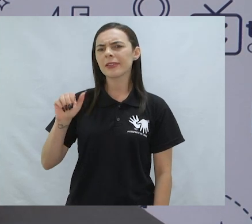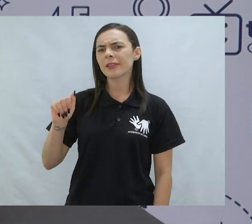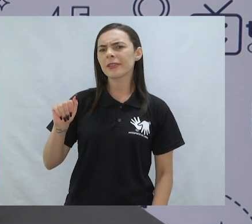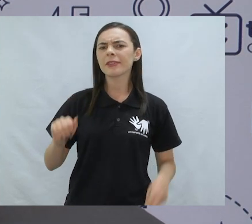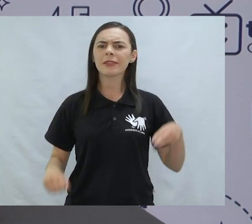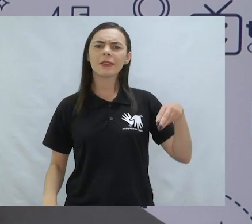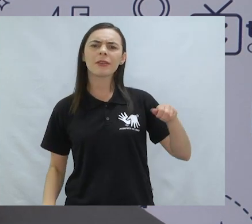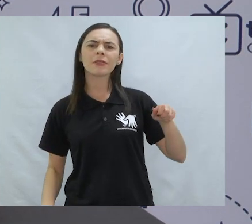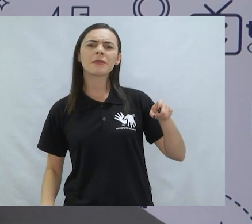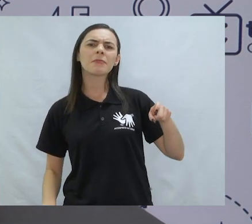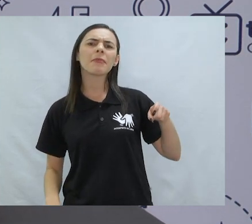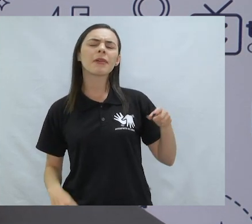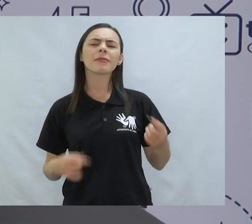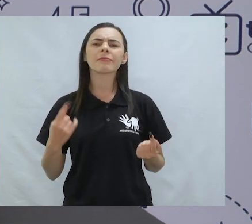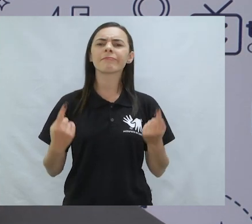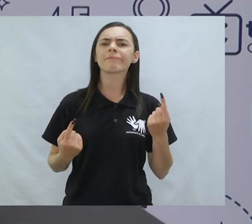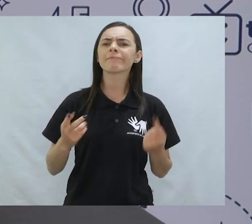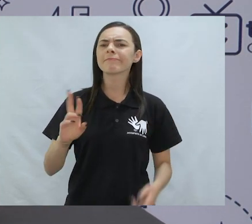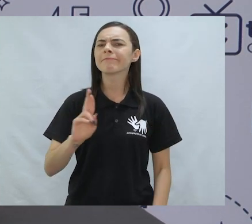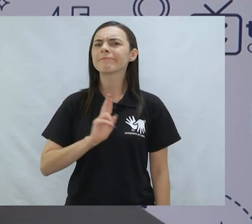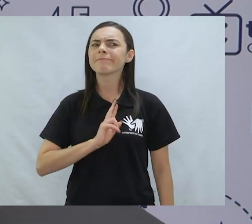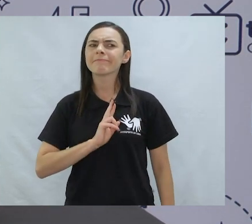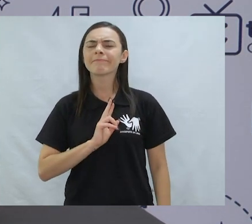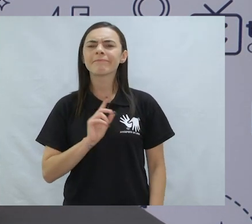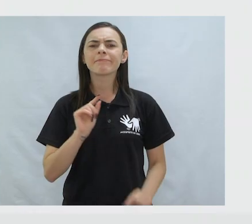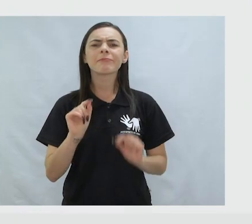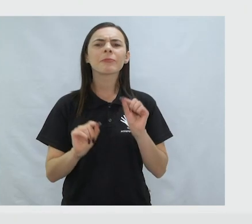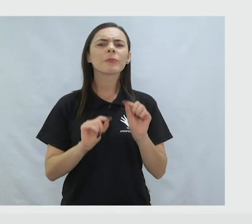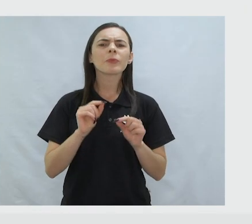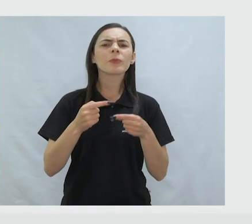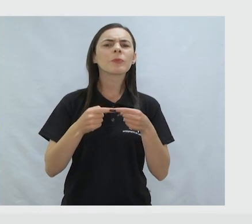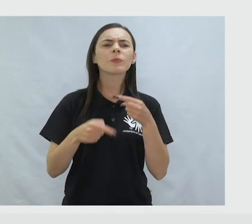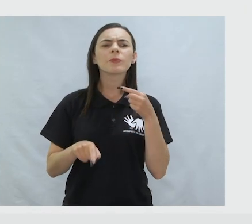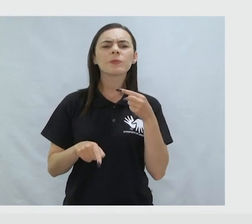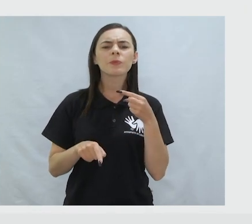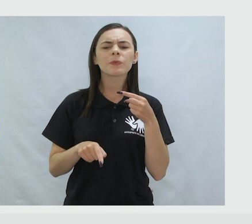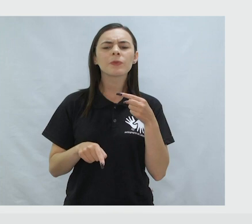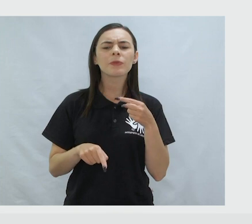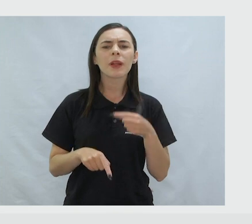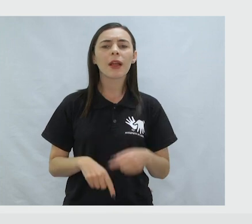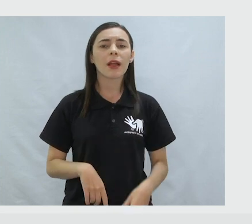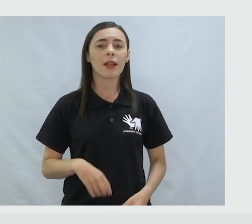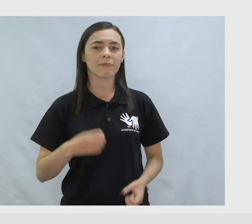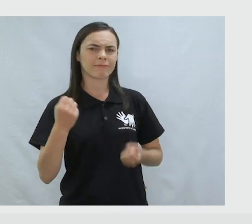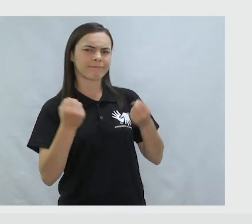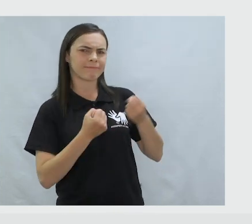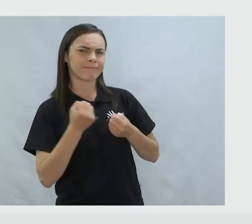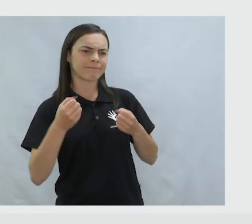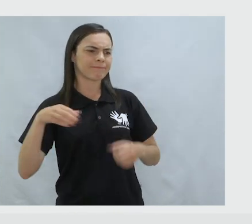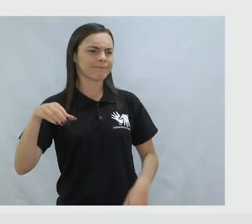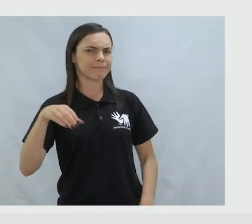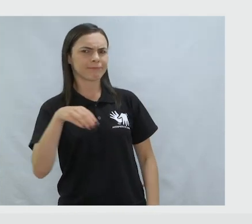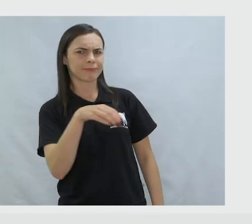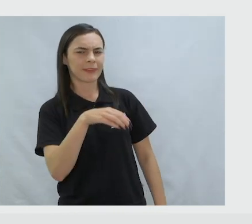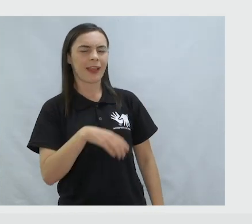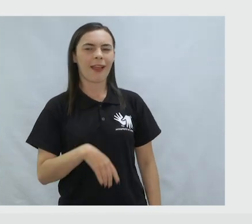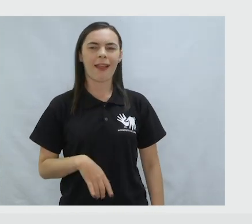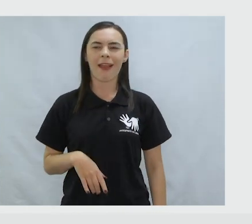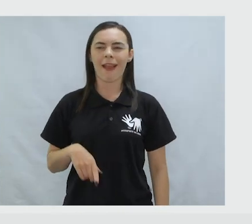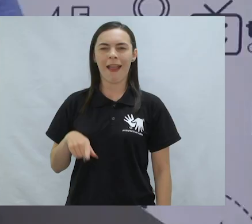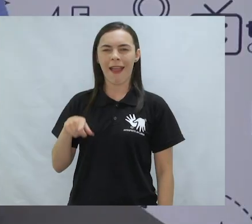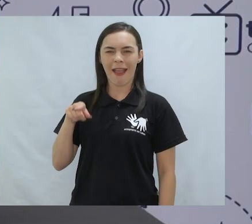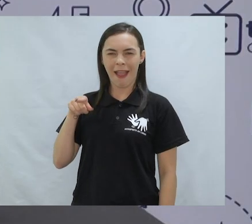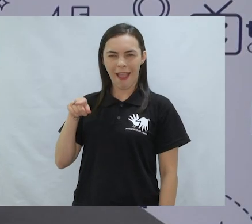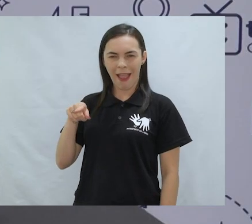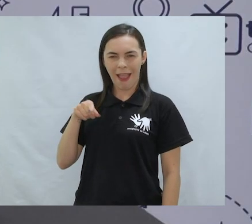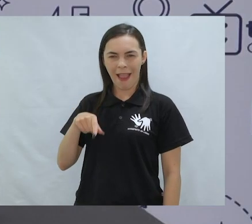vai responder? Quem será? Vamos lá, qual é o invasor? Carrinho! Ah,